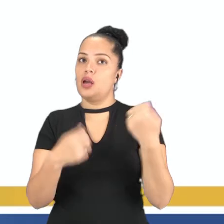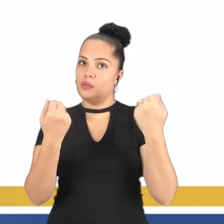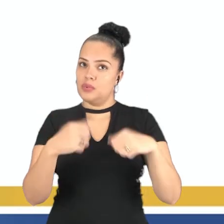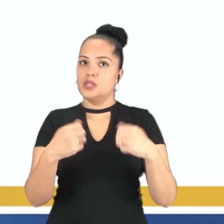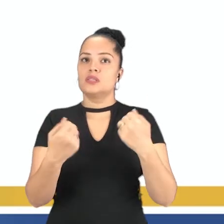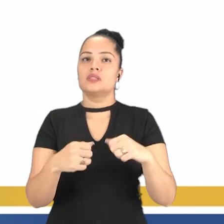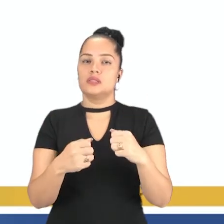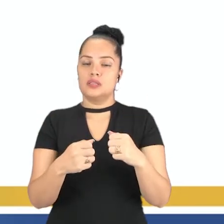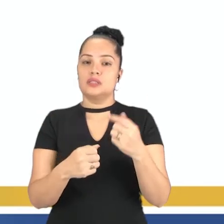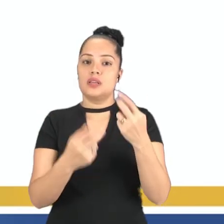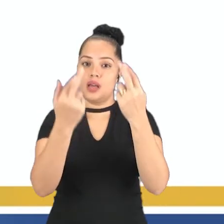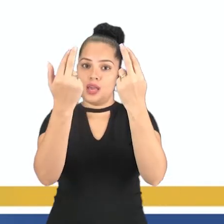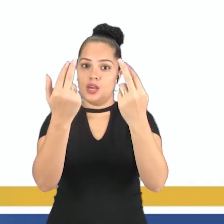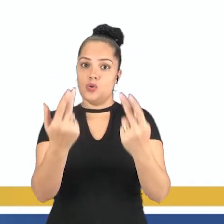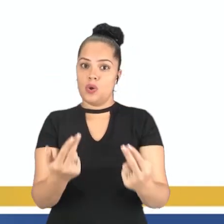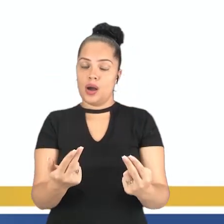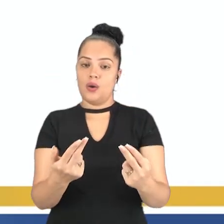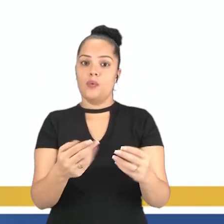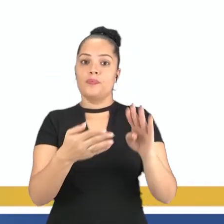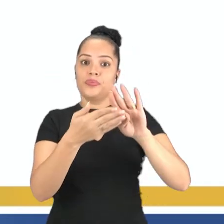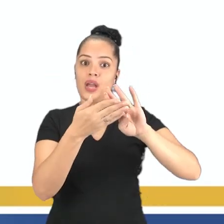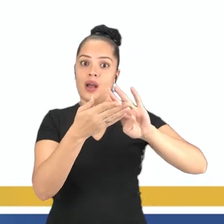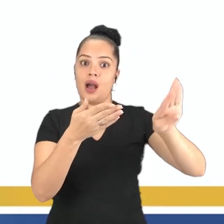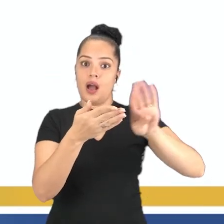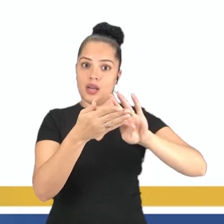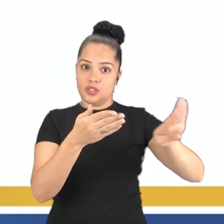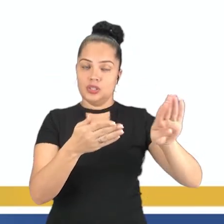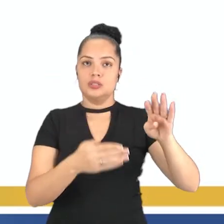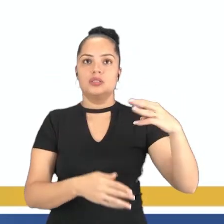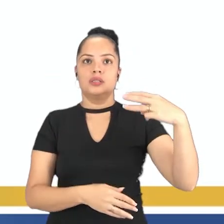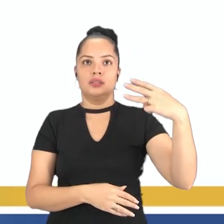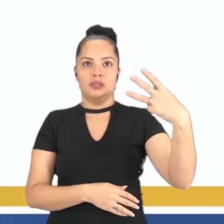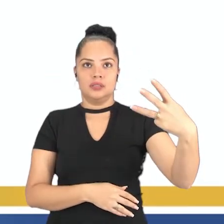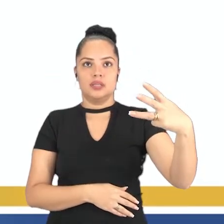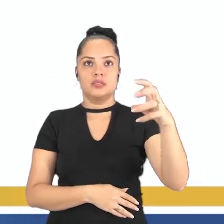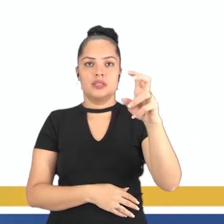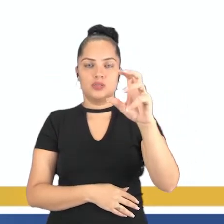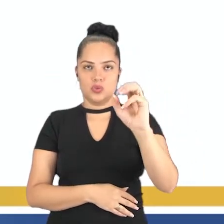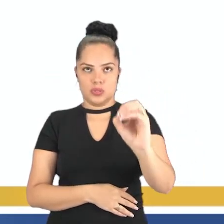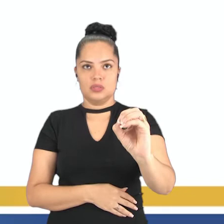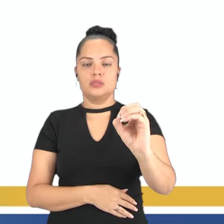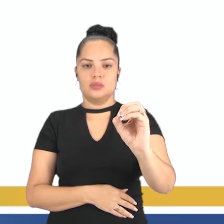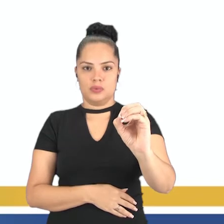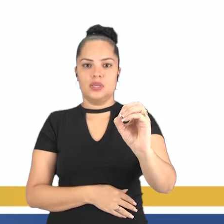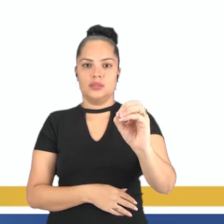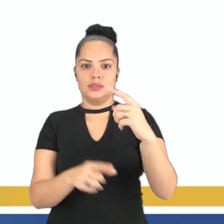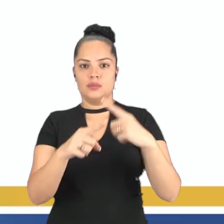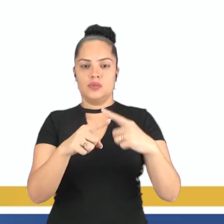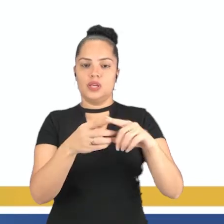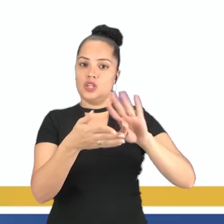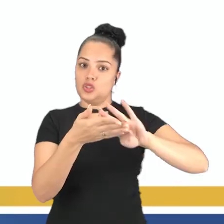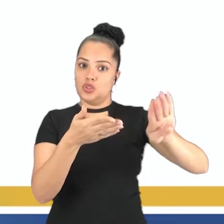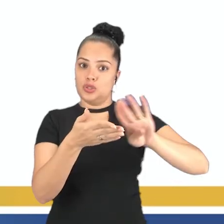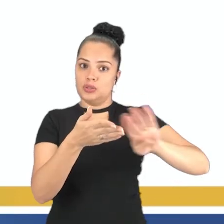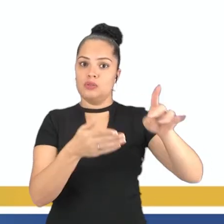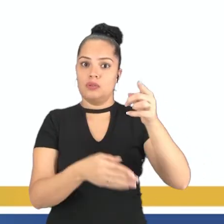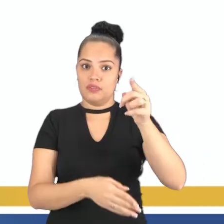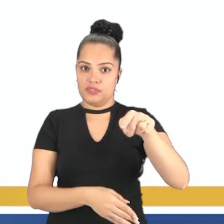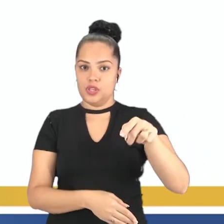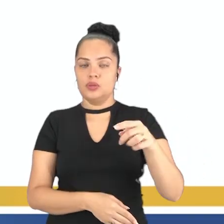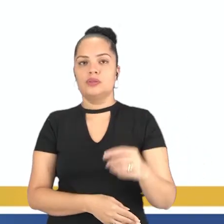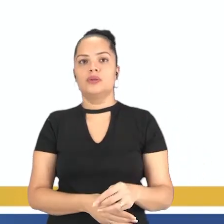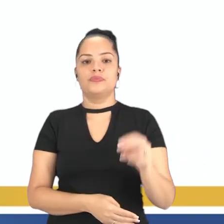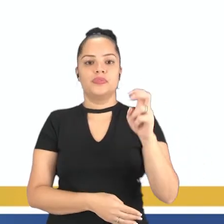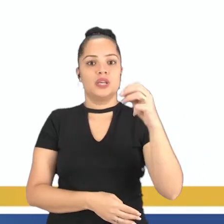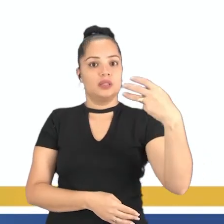quê? Tirar a vírgula, certo? Então, 3,50 vai ficar 350. E o